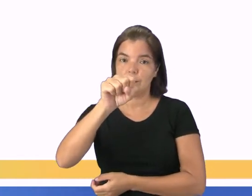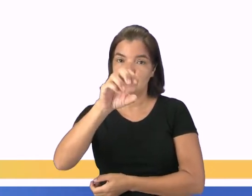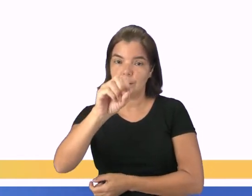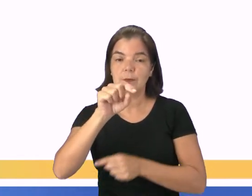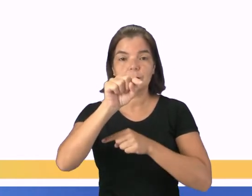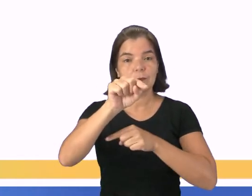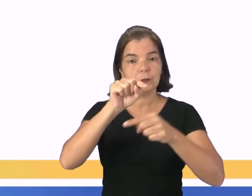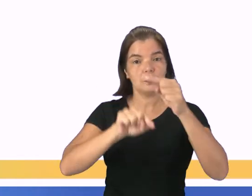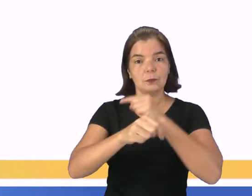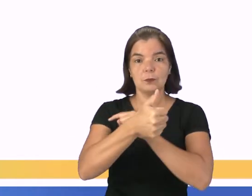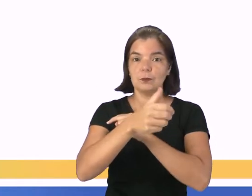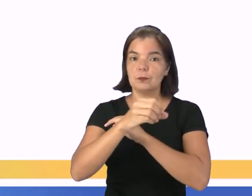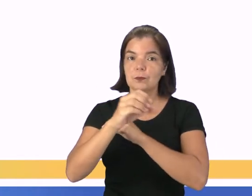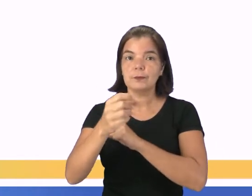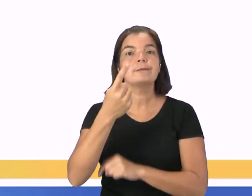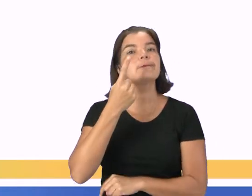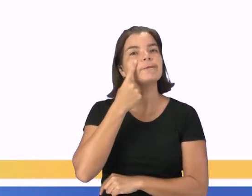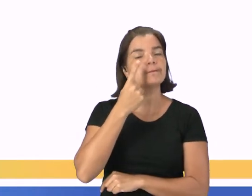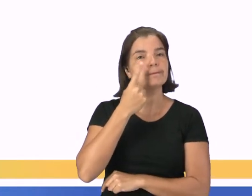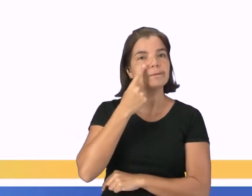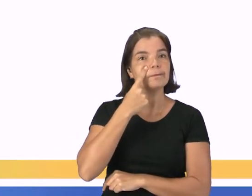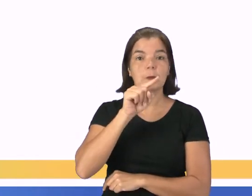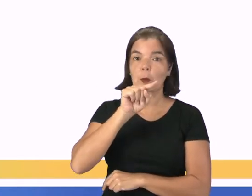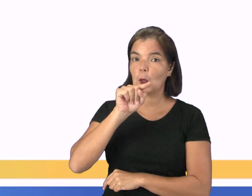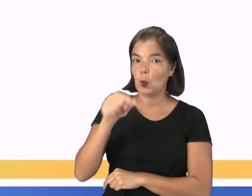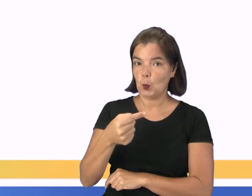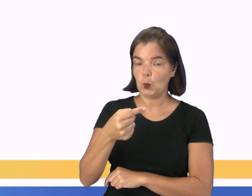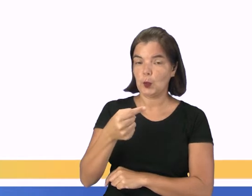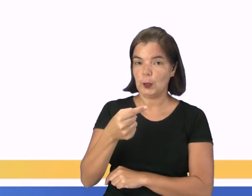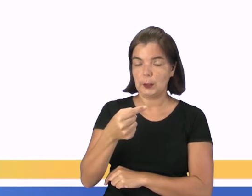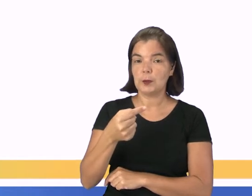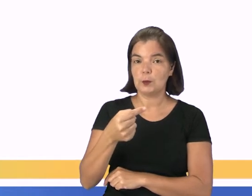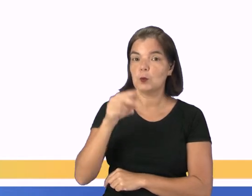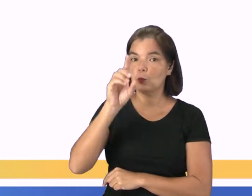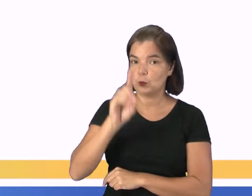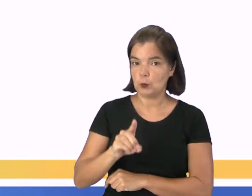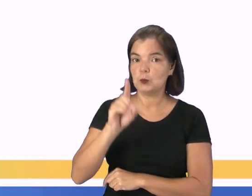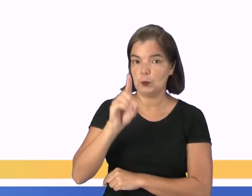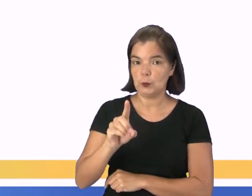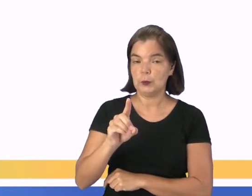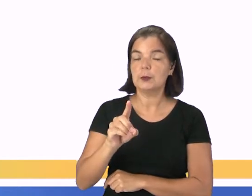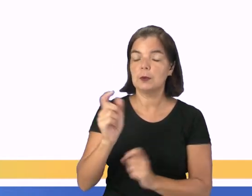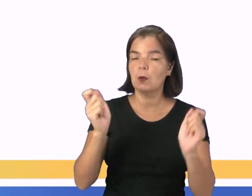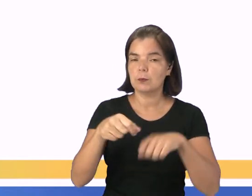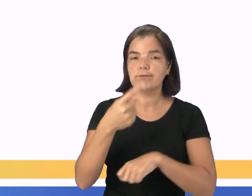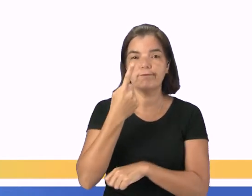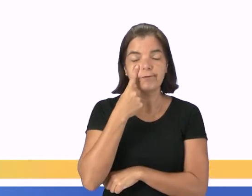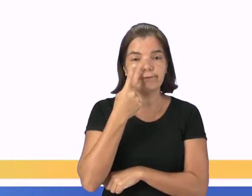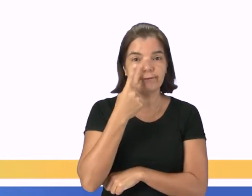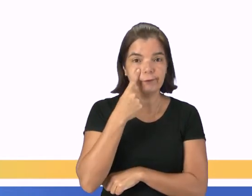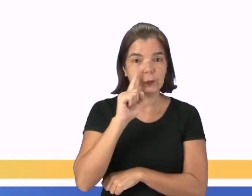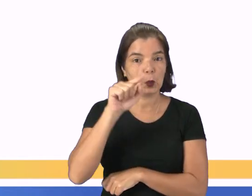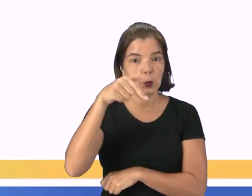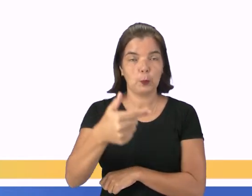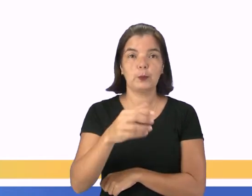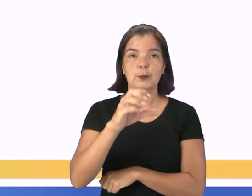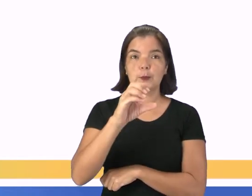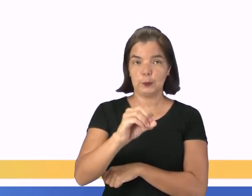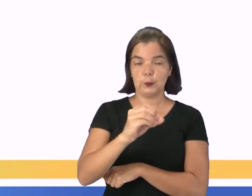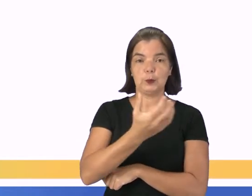para 100, observe que a nossa vírgula que está lá no cantinho direito, invisível, né? Depois aí do zero no